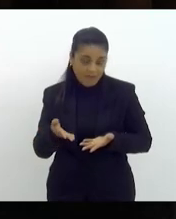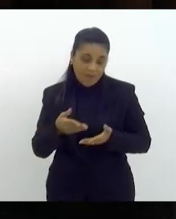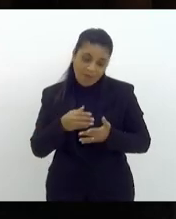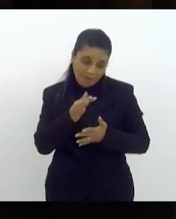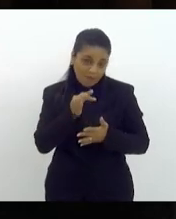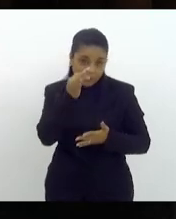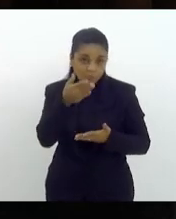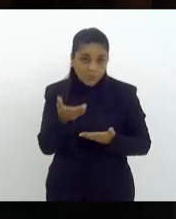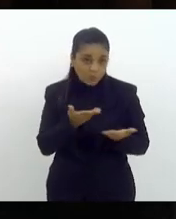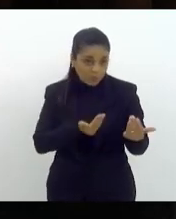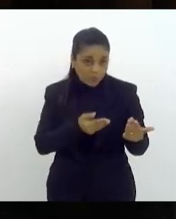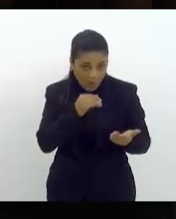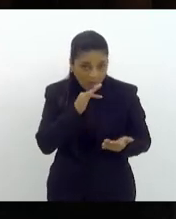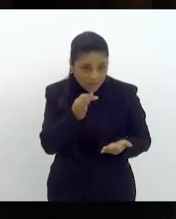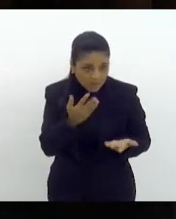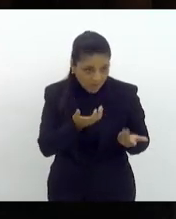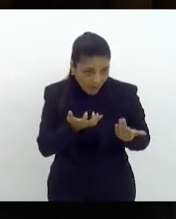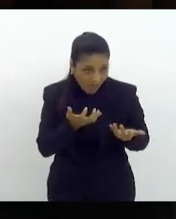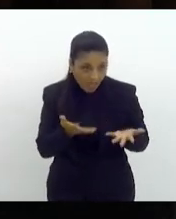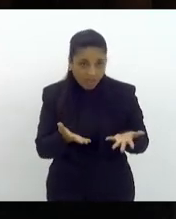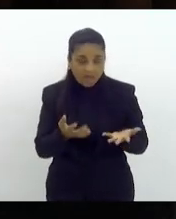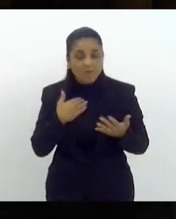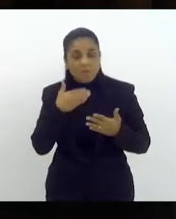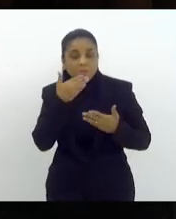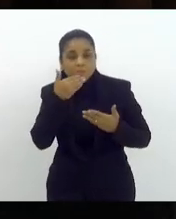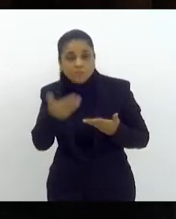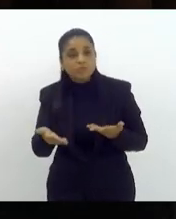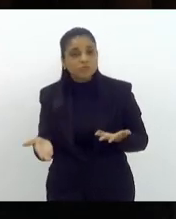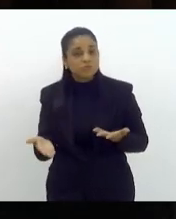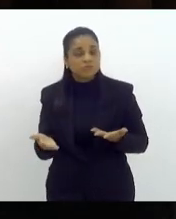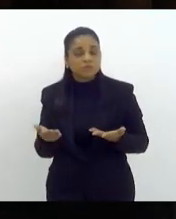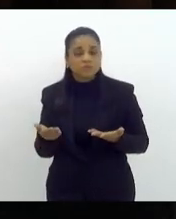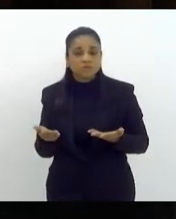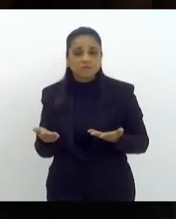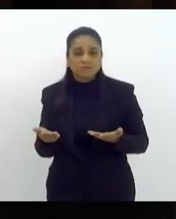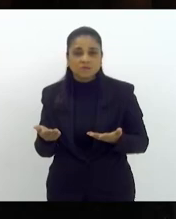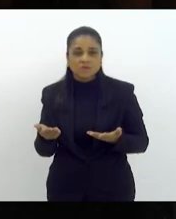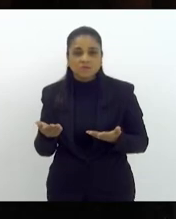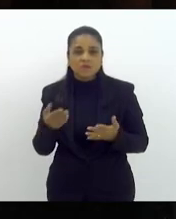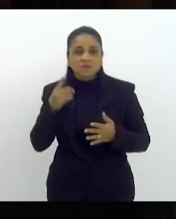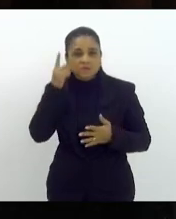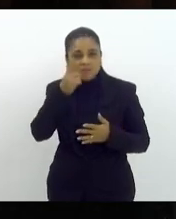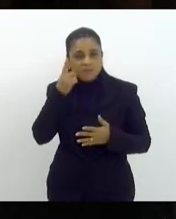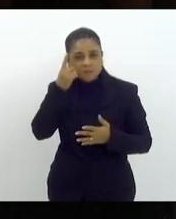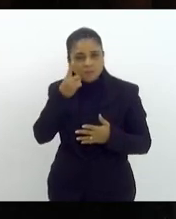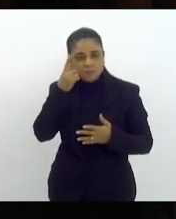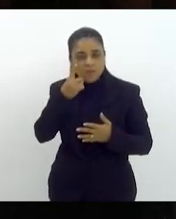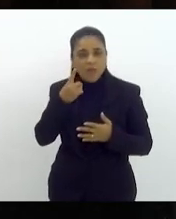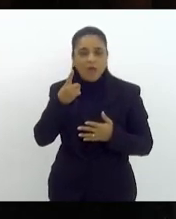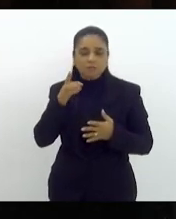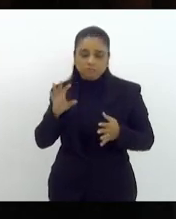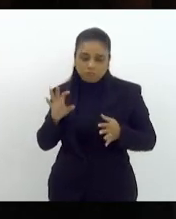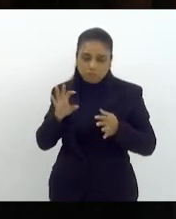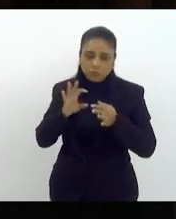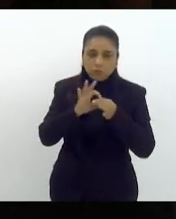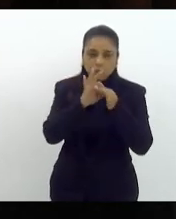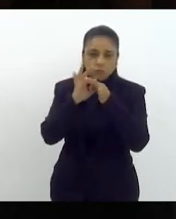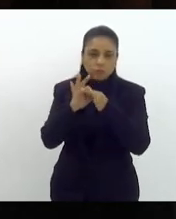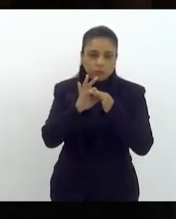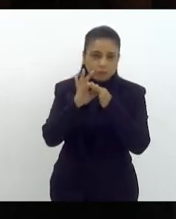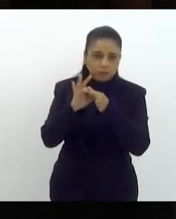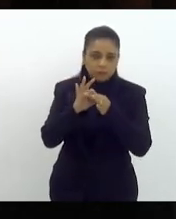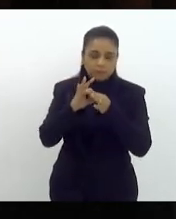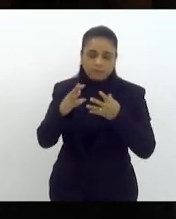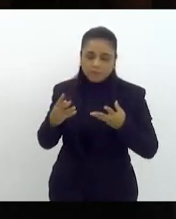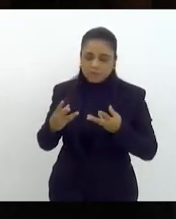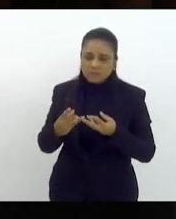Então gostaria de pedir a gente todos os deputados fazer uma força tarefa para